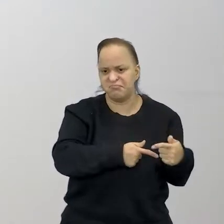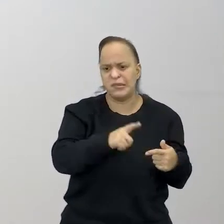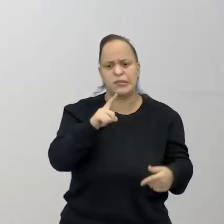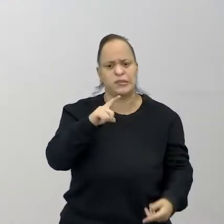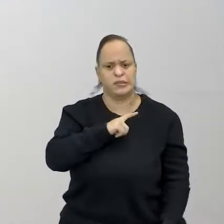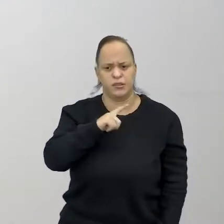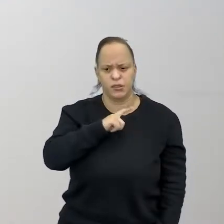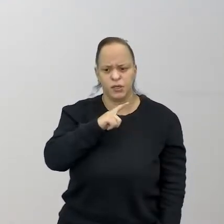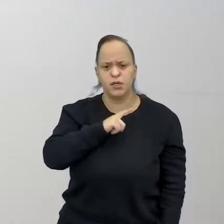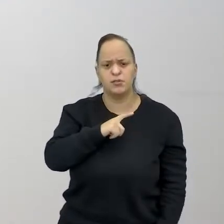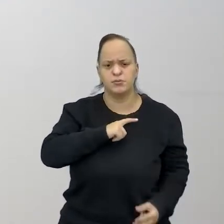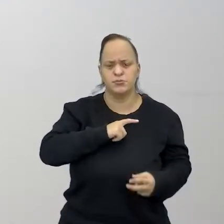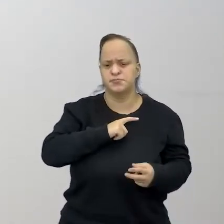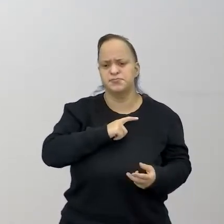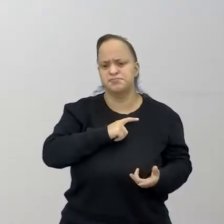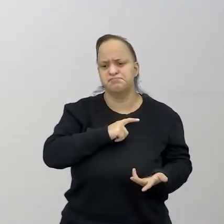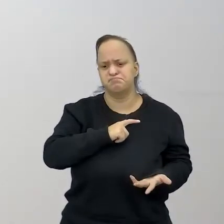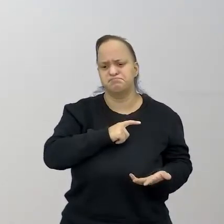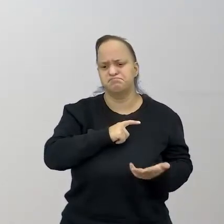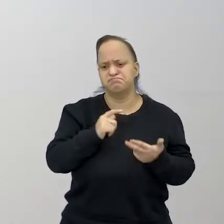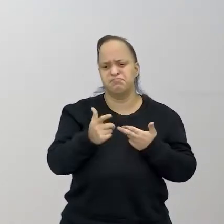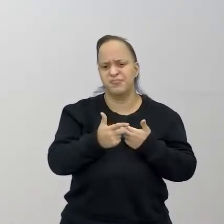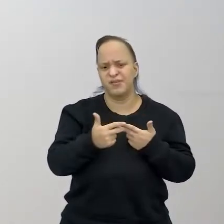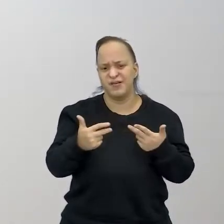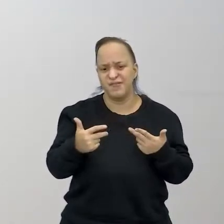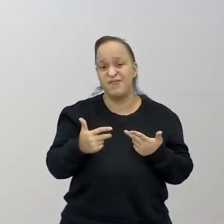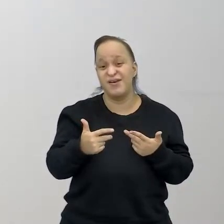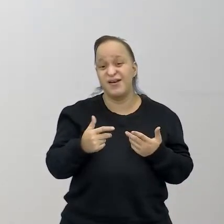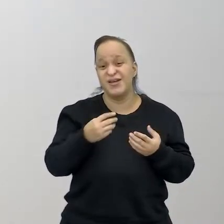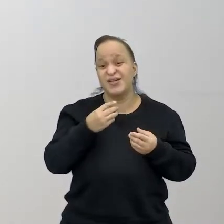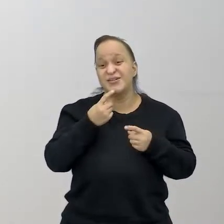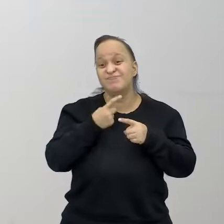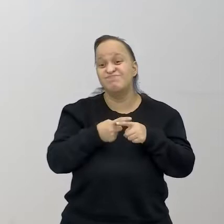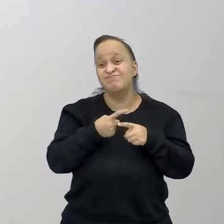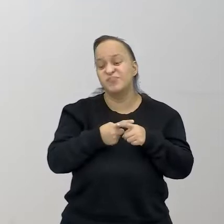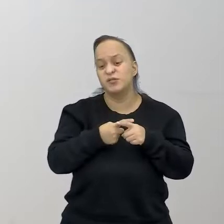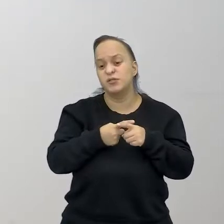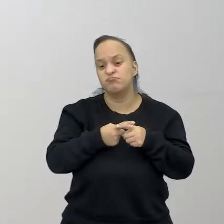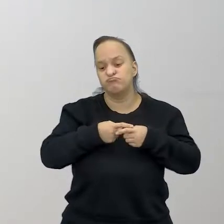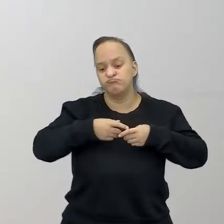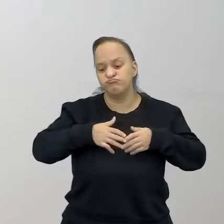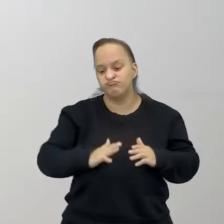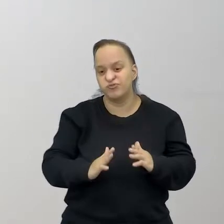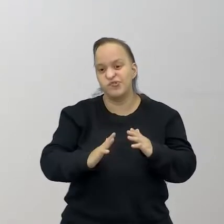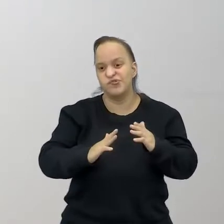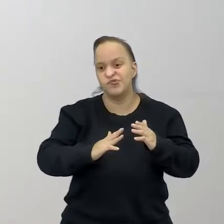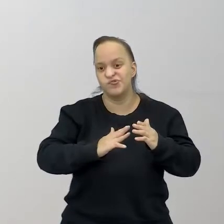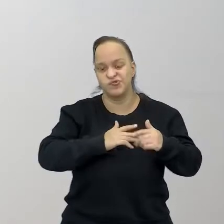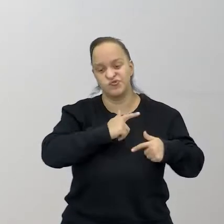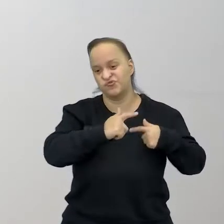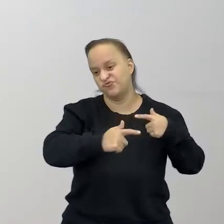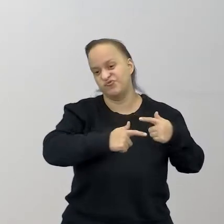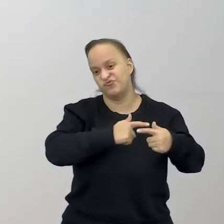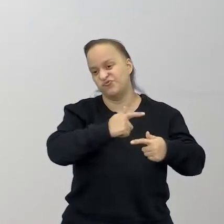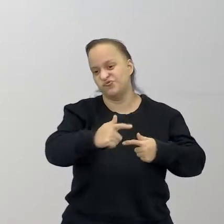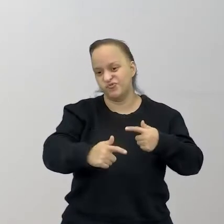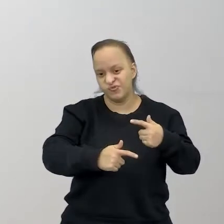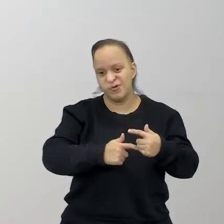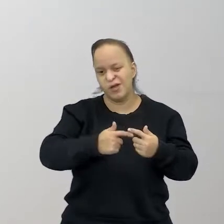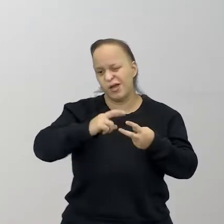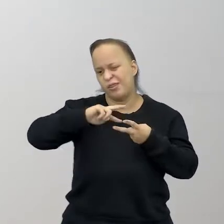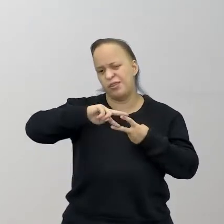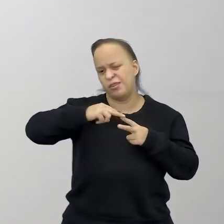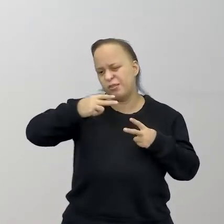tendo esses distúrbios, esses transtornos, essas patologias, devido a um processo biológico, né? Seja genético, hereditário e